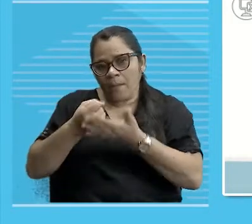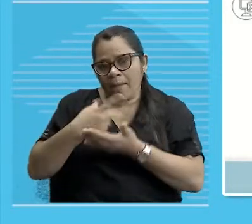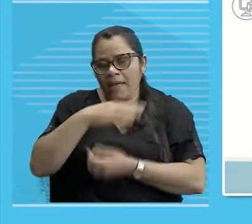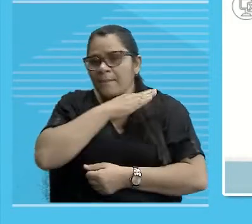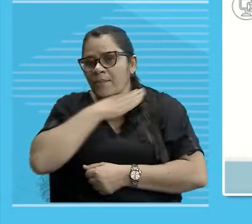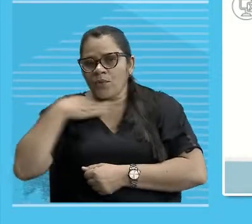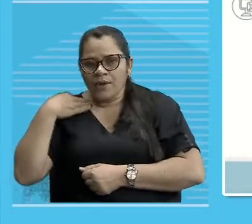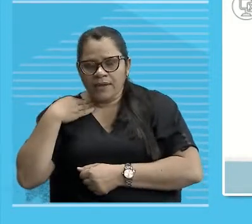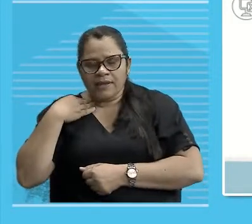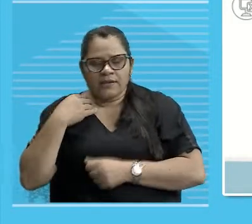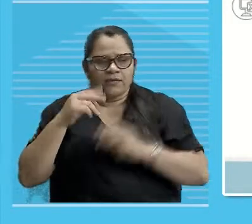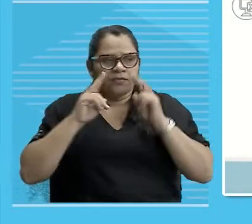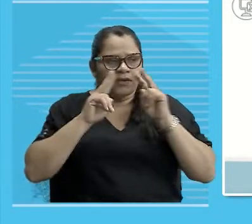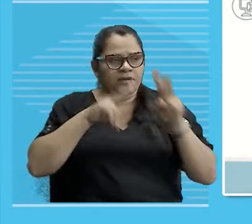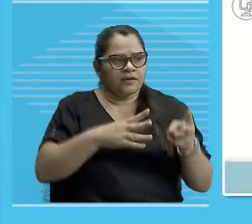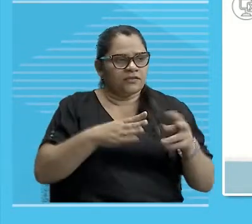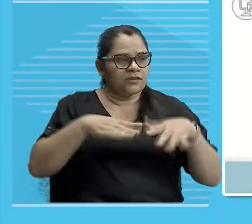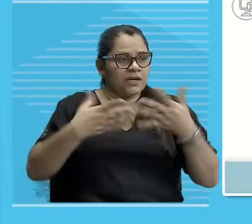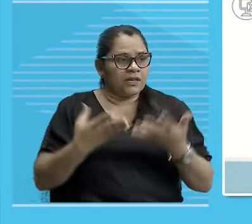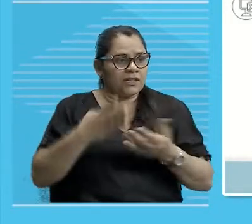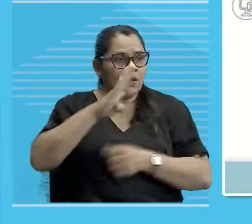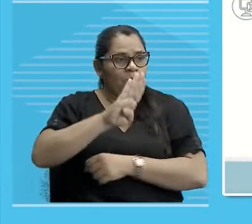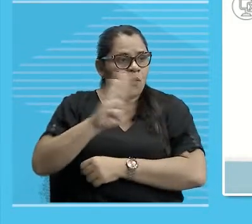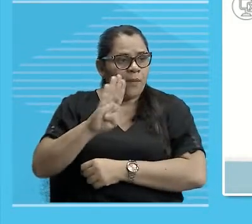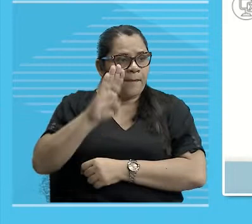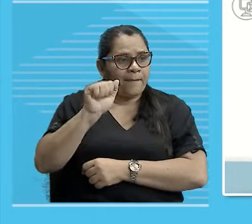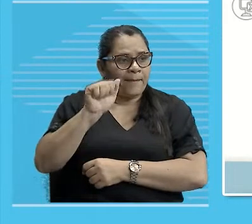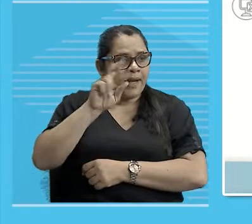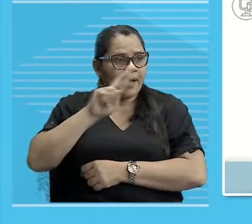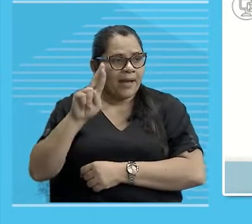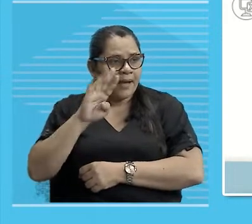Então, os barbitúricos, eles deixaram de ser